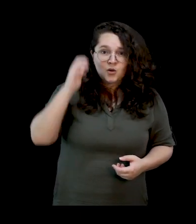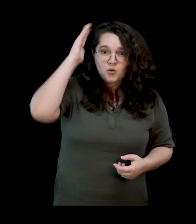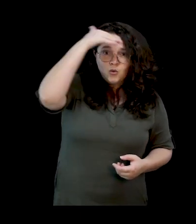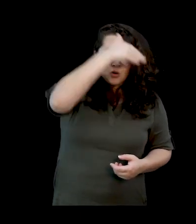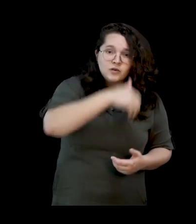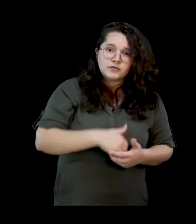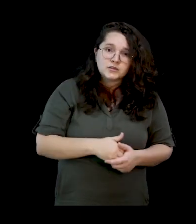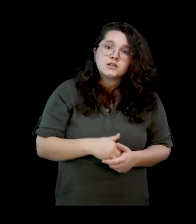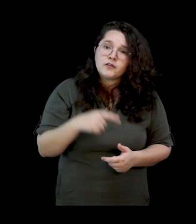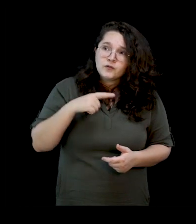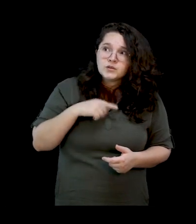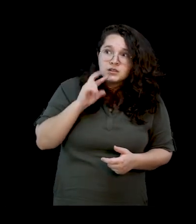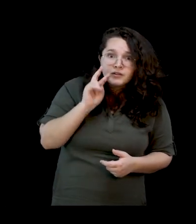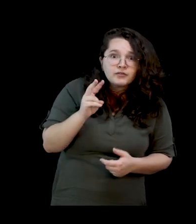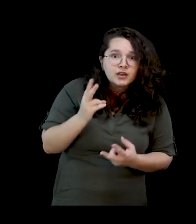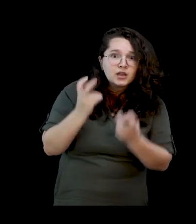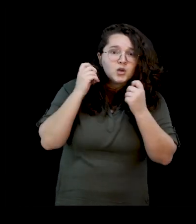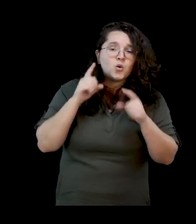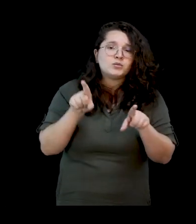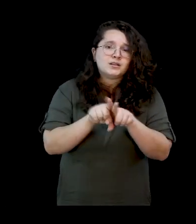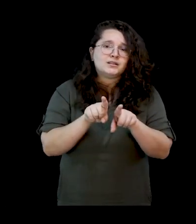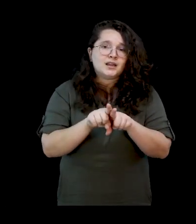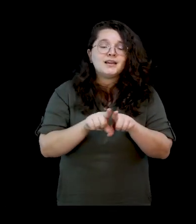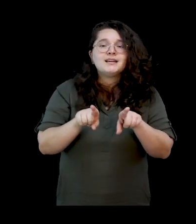dimensões abissais.